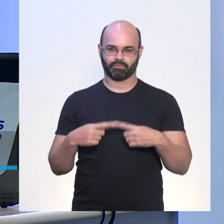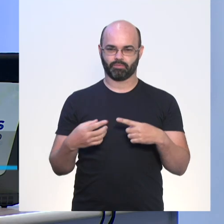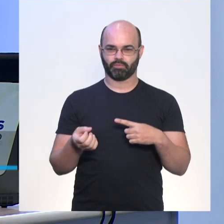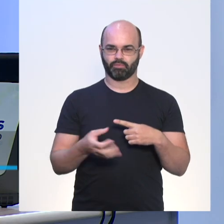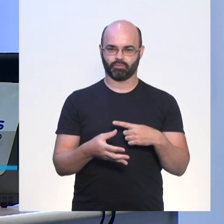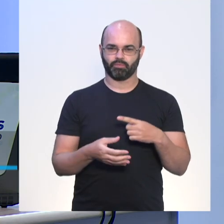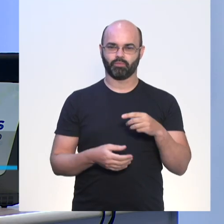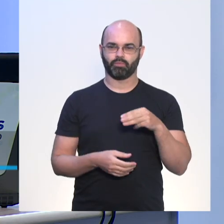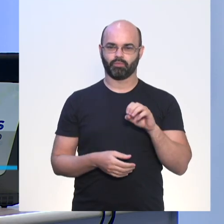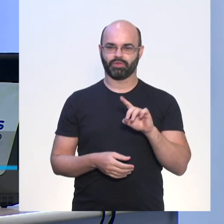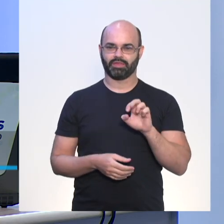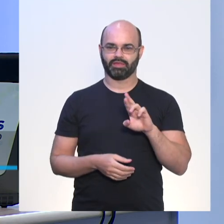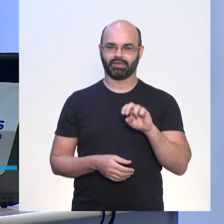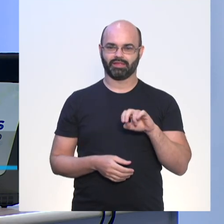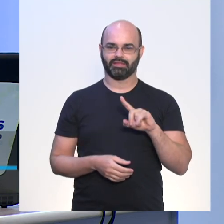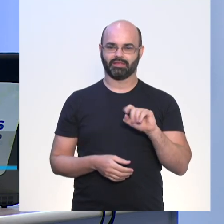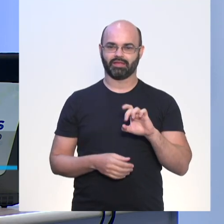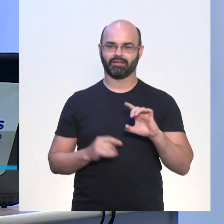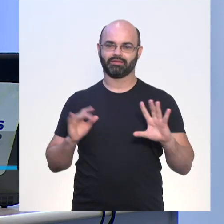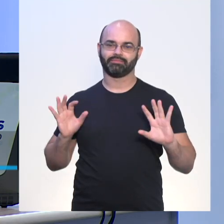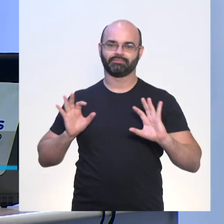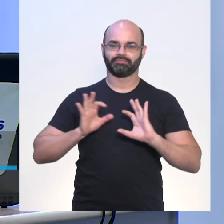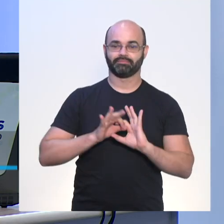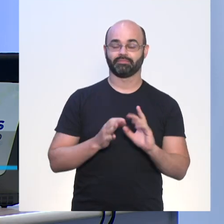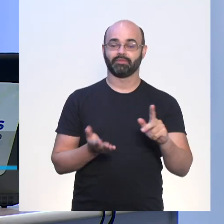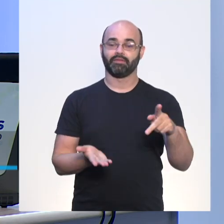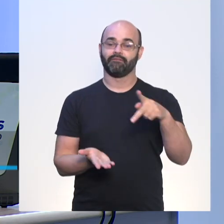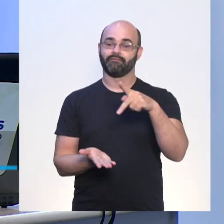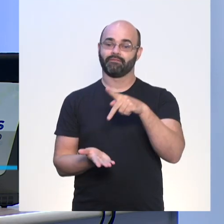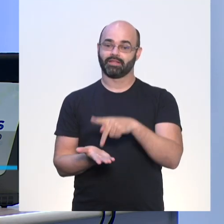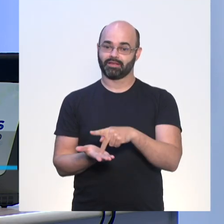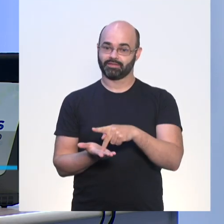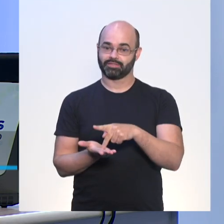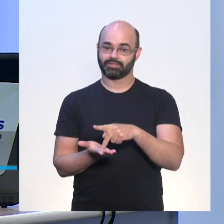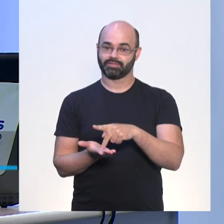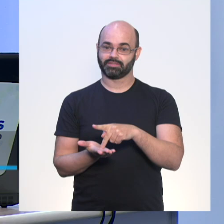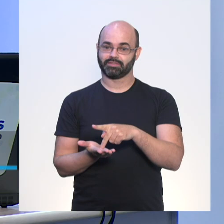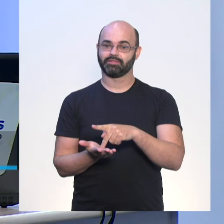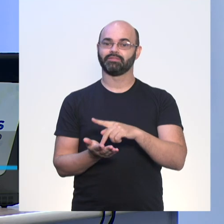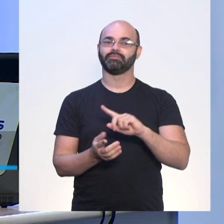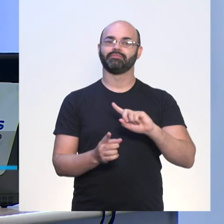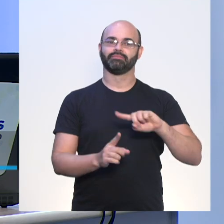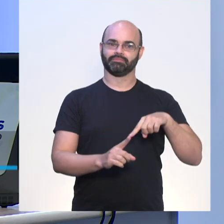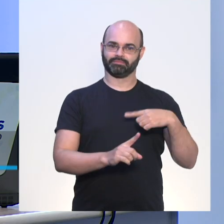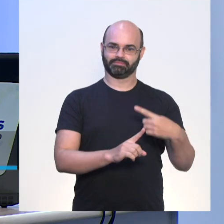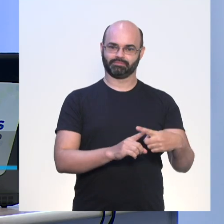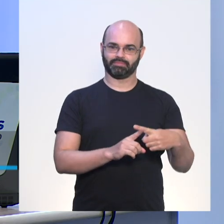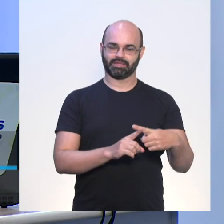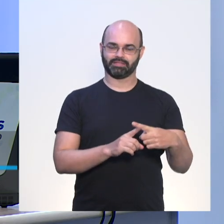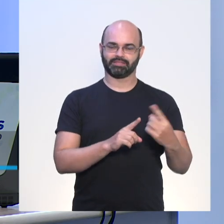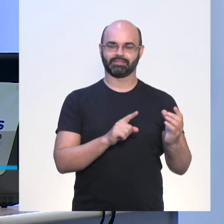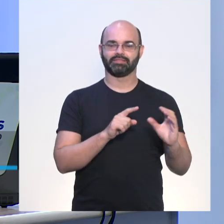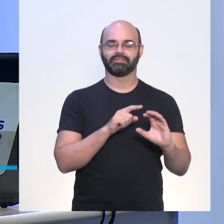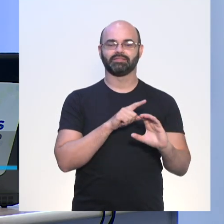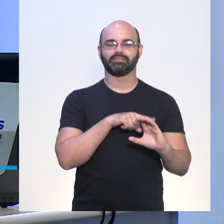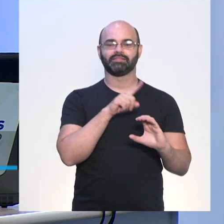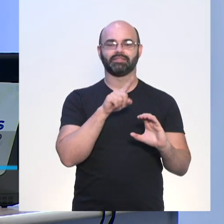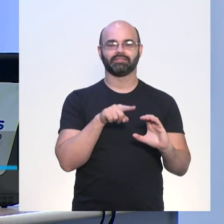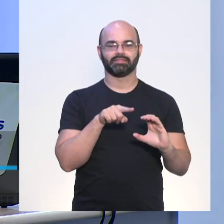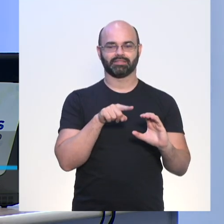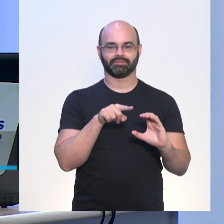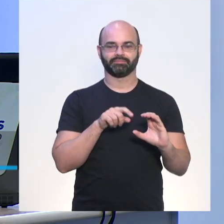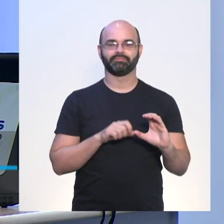associaram os conceitos de verdade e o conceito de ciência.